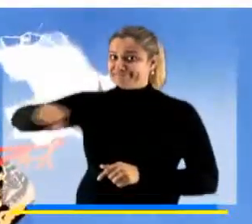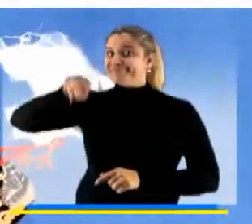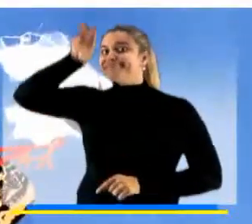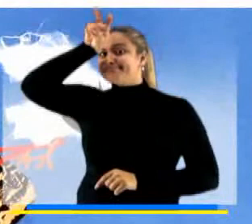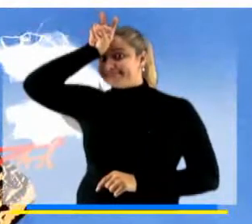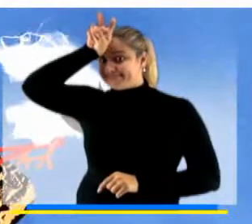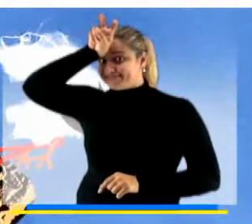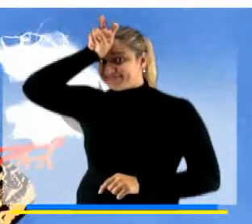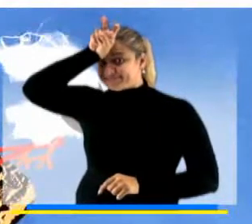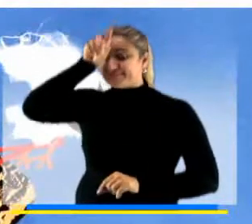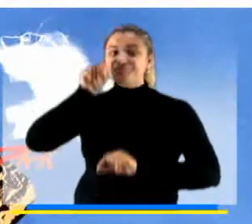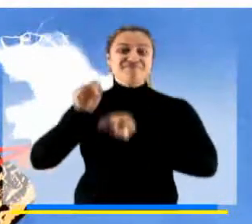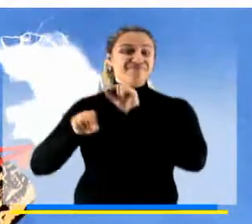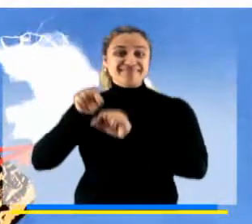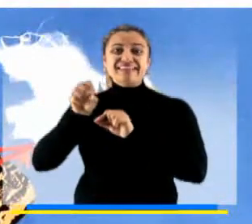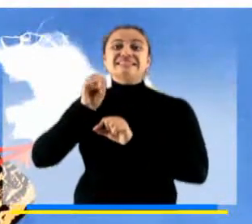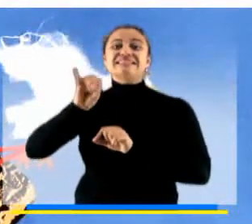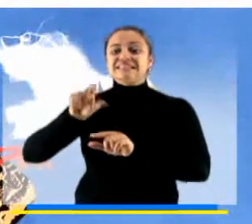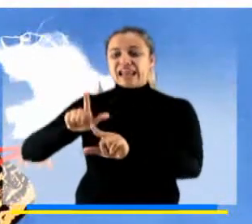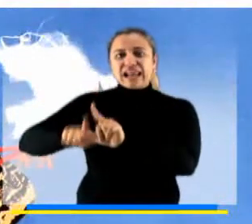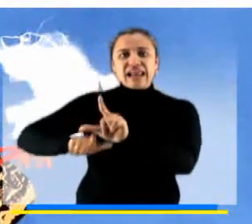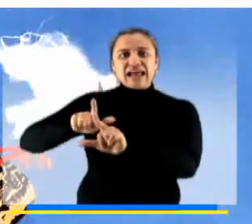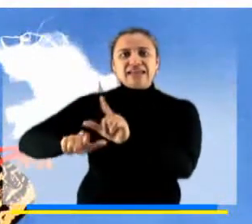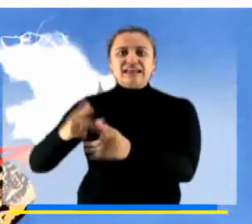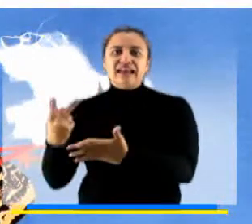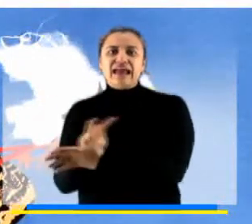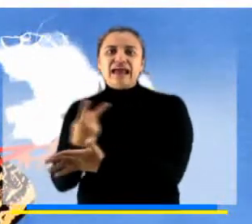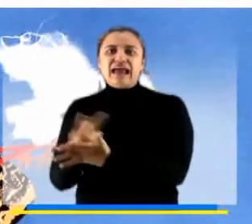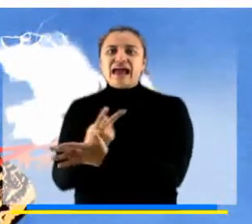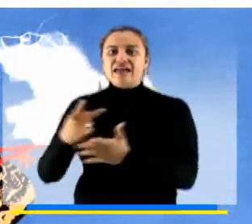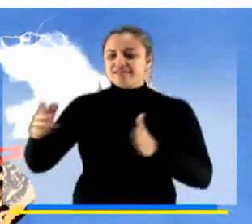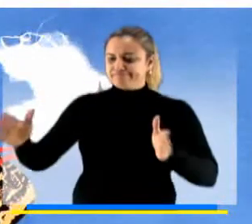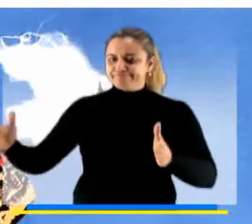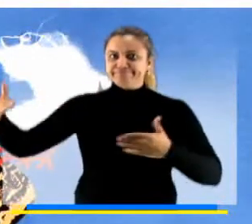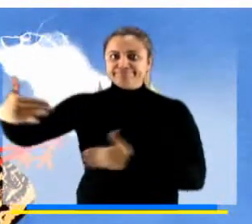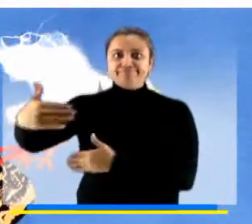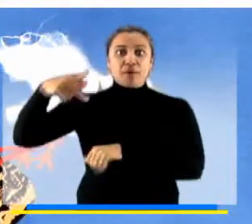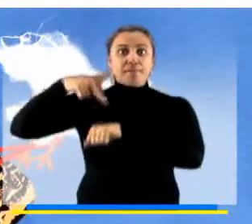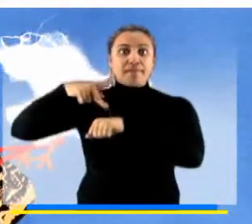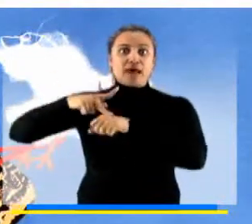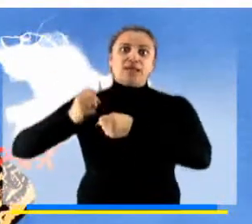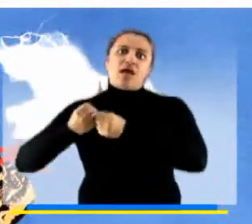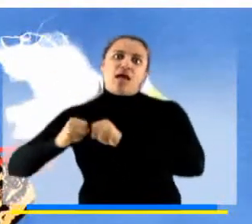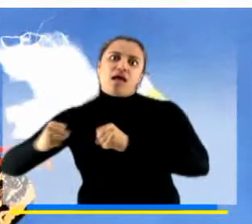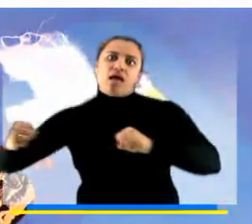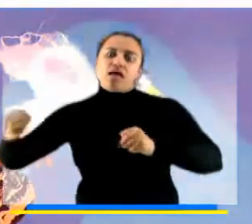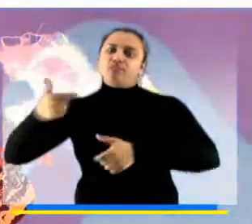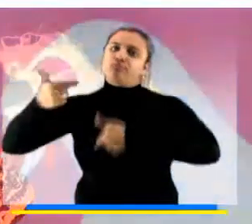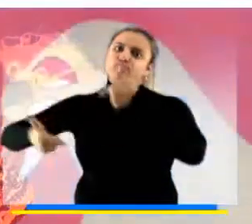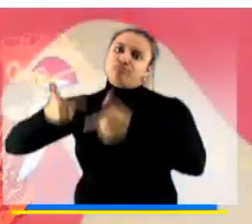egípcios errar uma letra num daqueles imensos obeliscos que eles faziam?